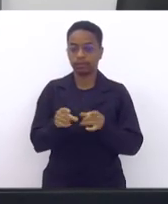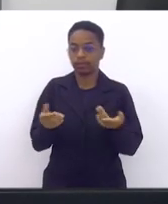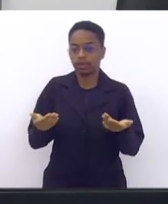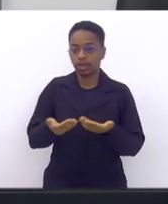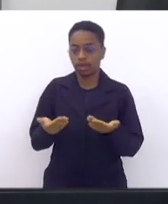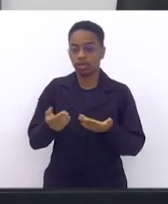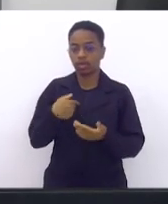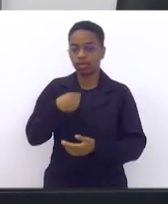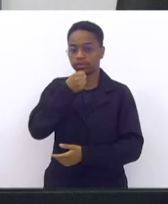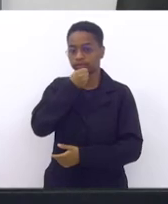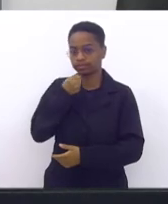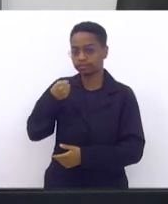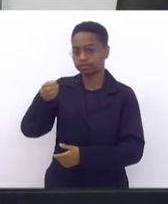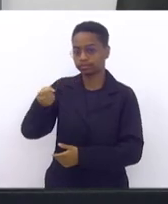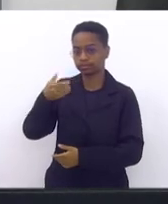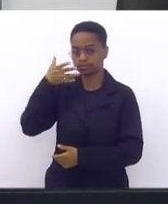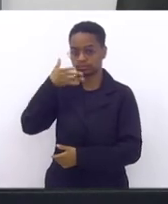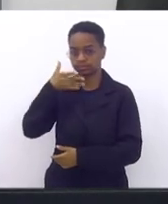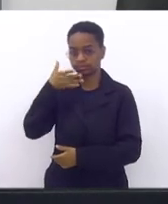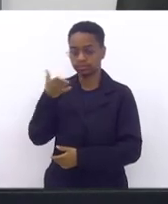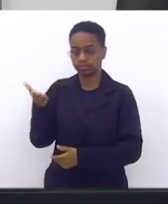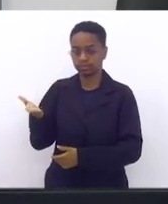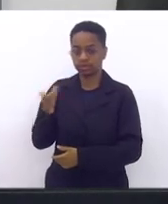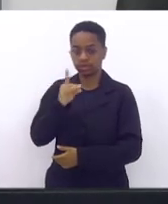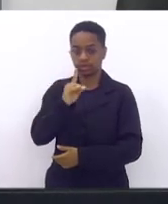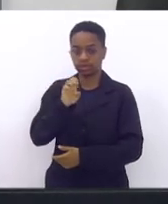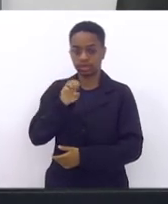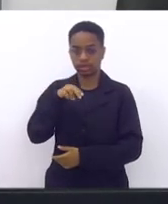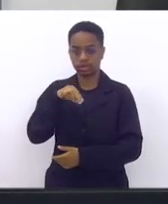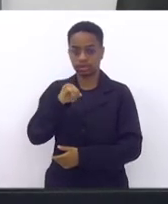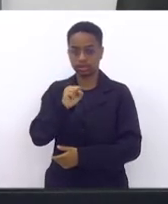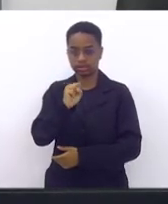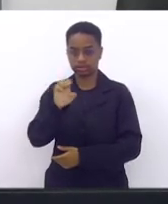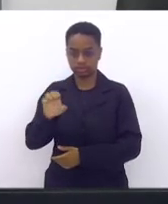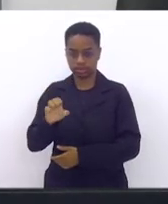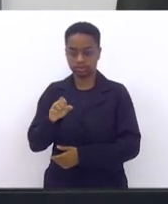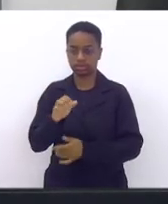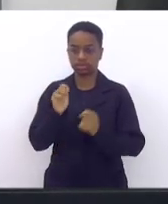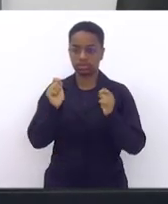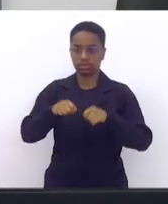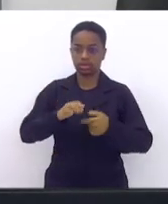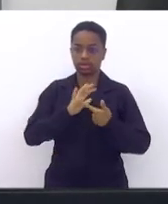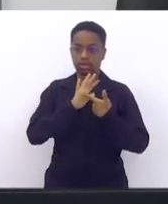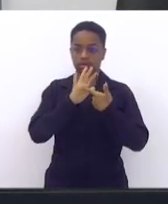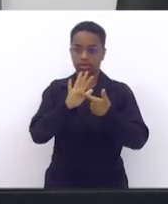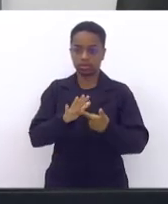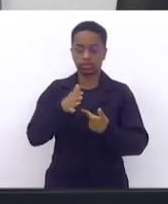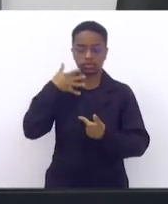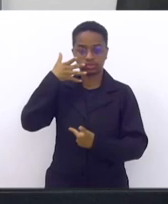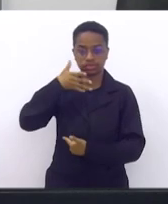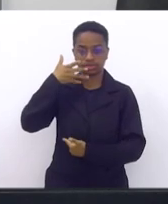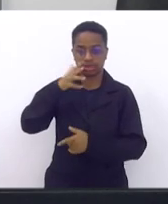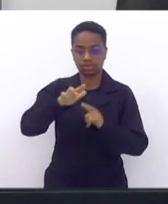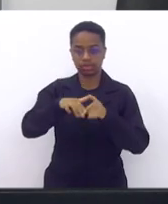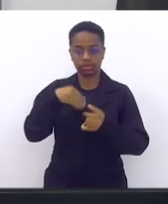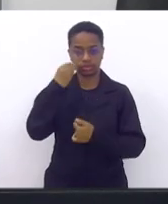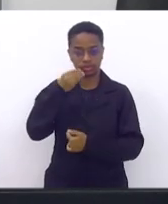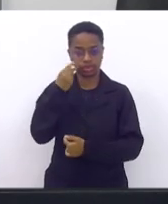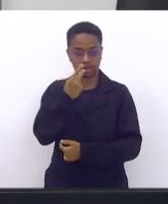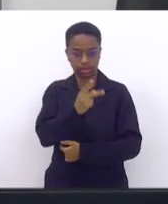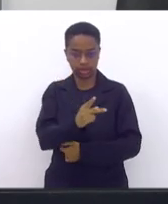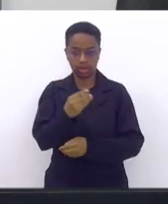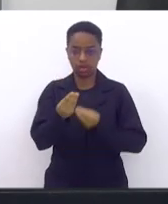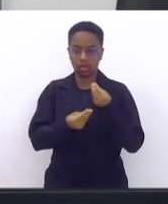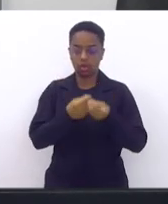momento, franqueio a palavra à senhora Denise Rivera para apresentar aí, a partir das suas experiências,